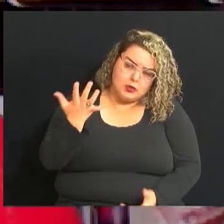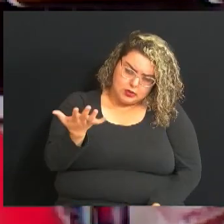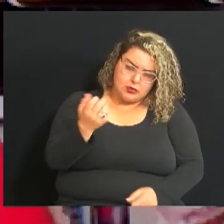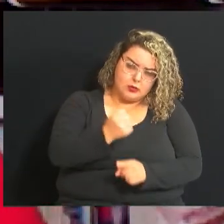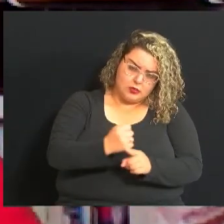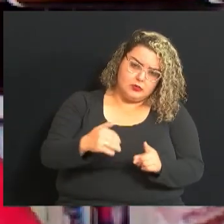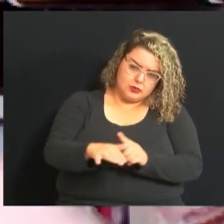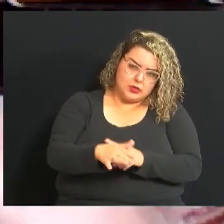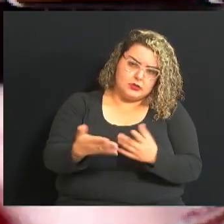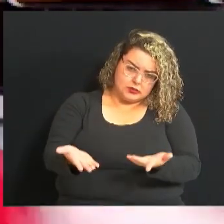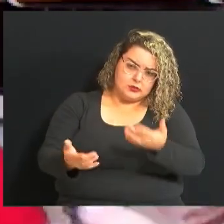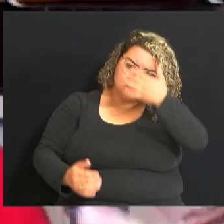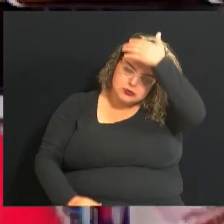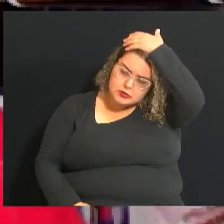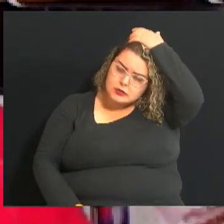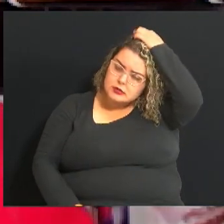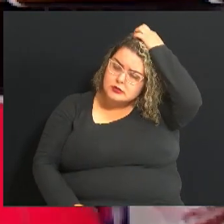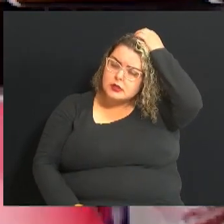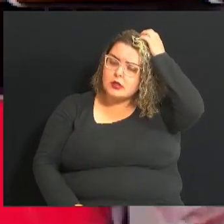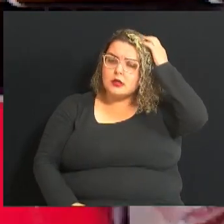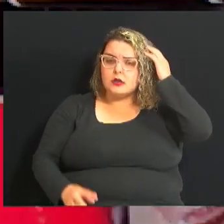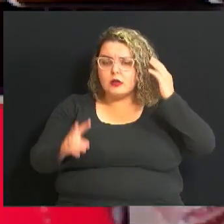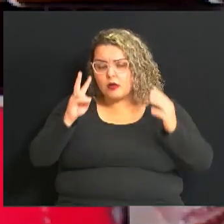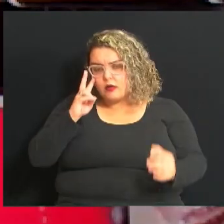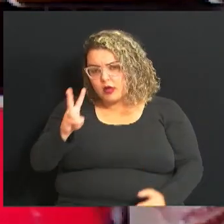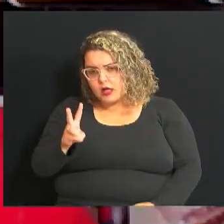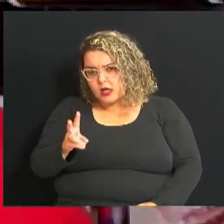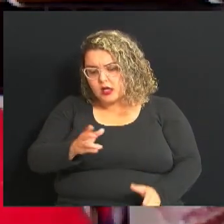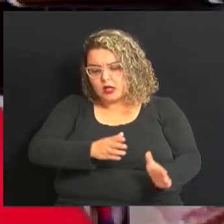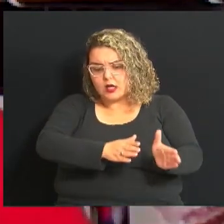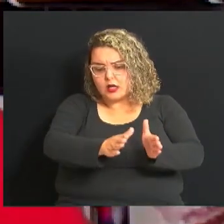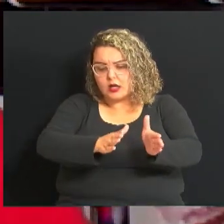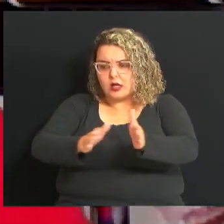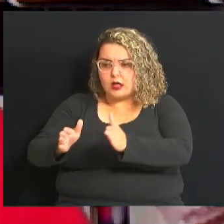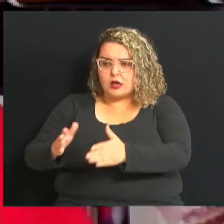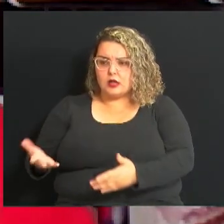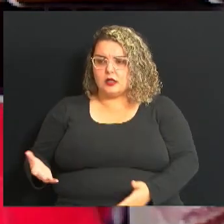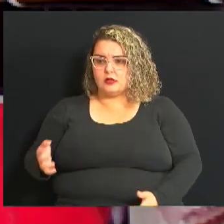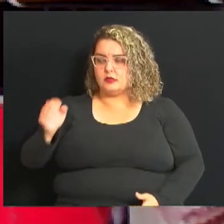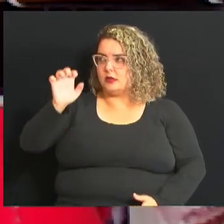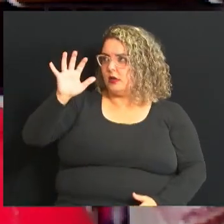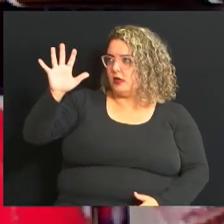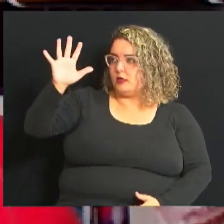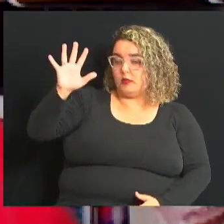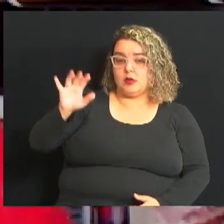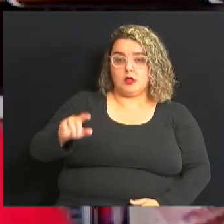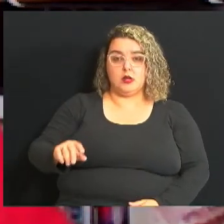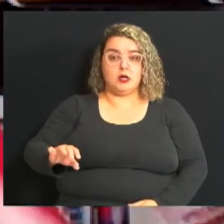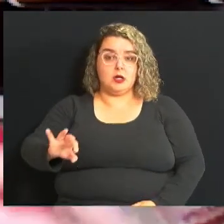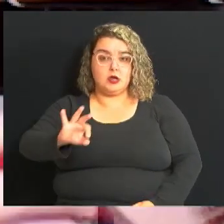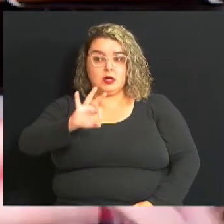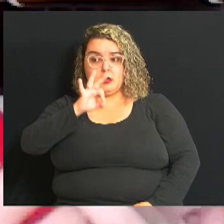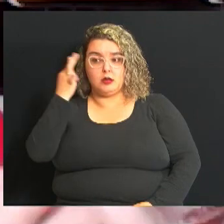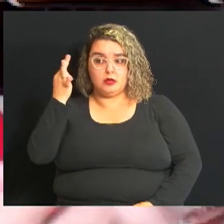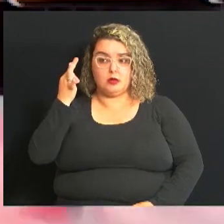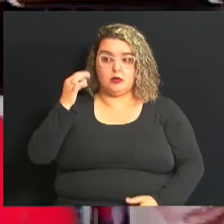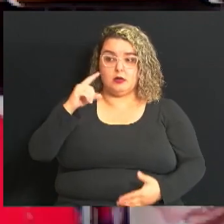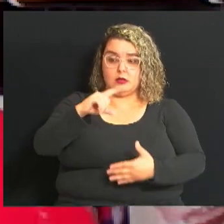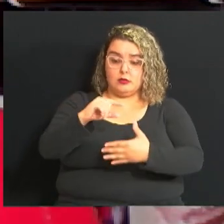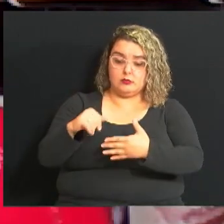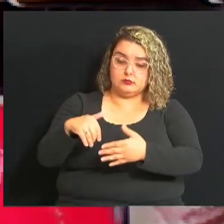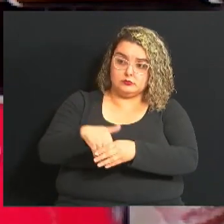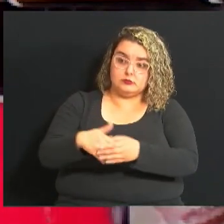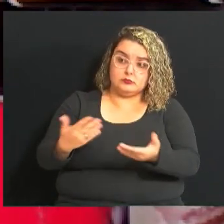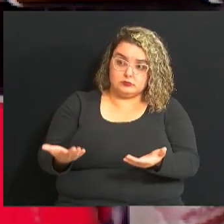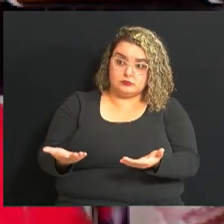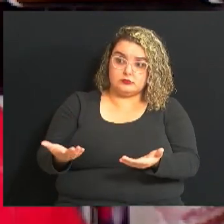sociedade. Então, vejam, nesses momentos nós estamos vendo na Europa, a Itália com uma eleição